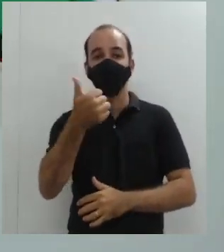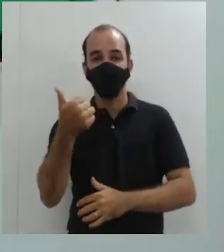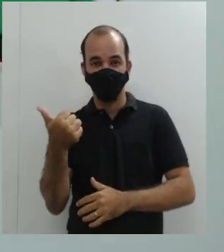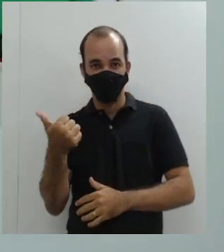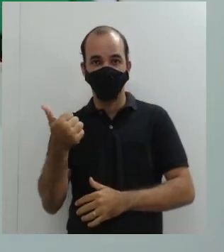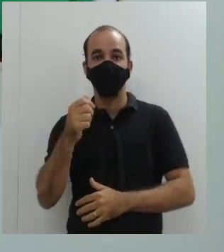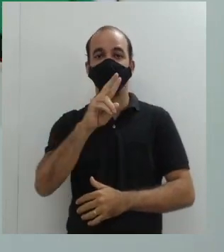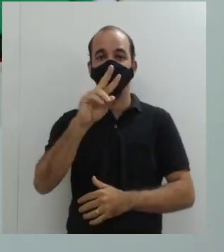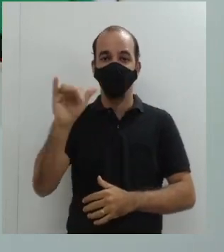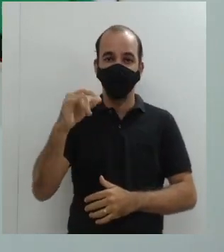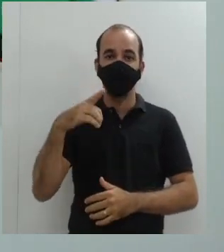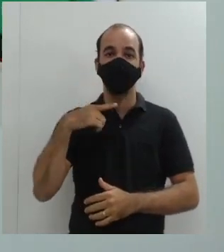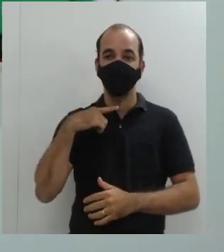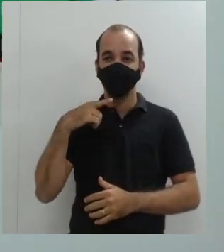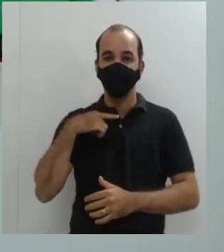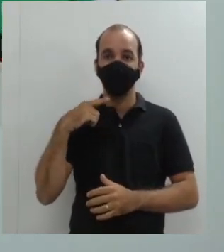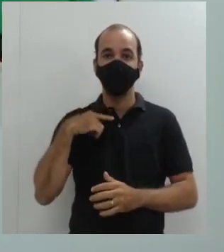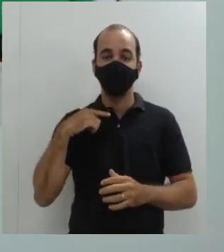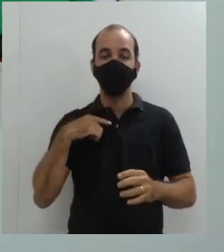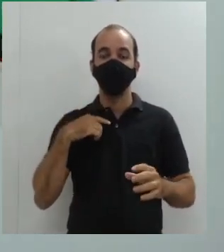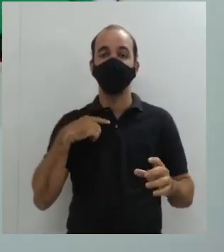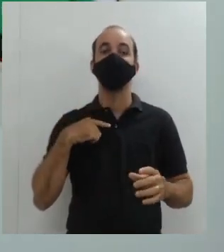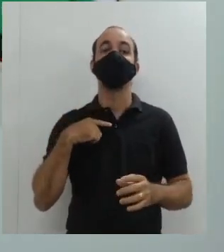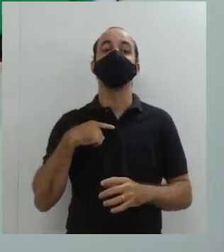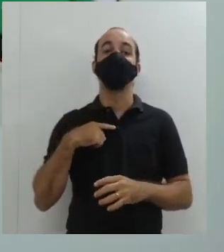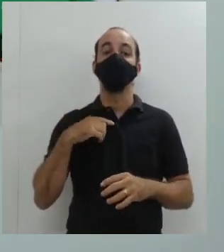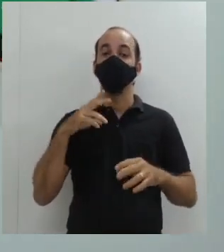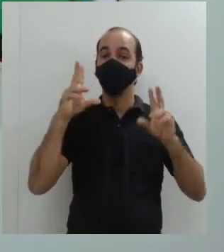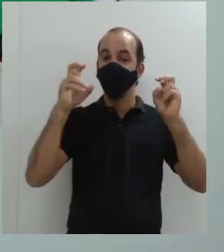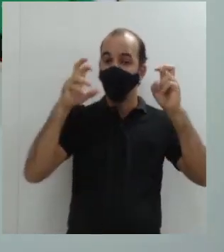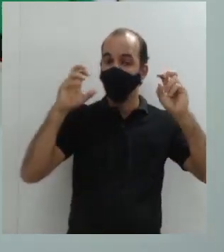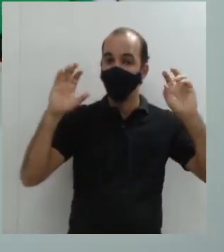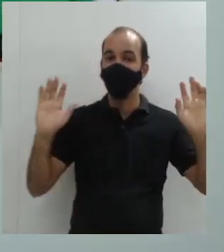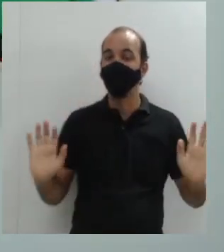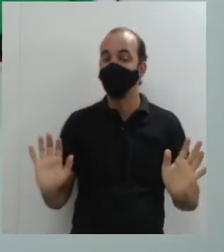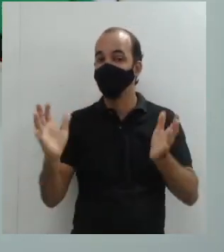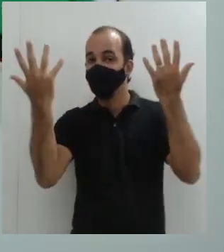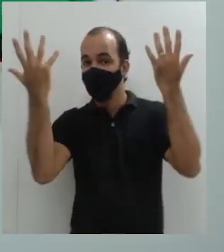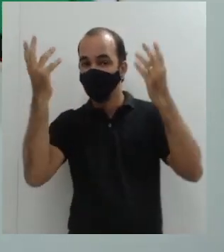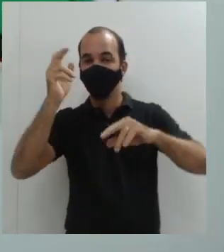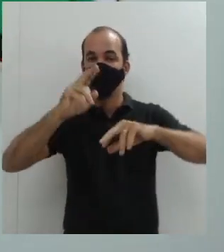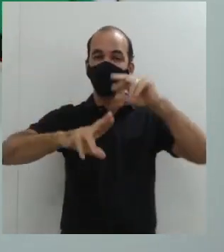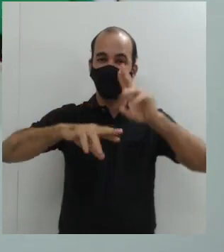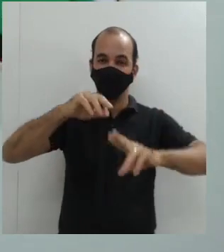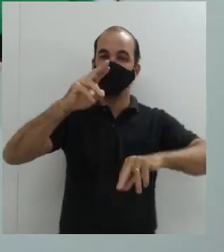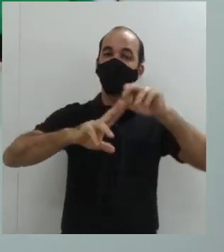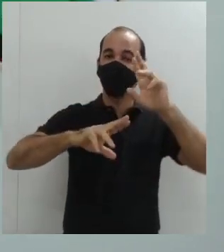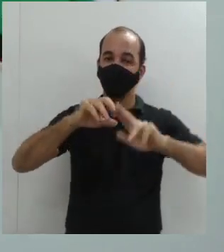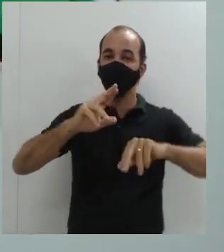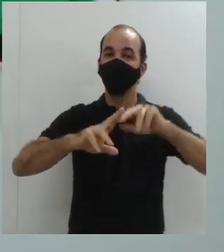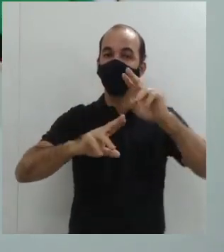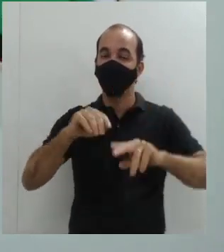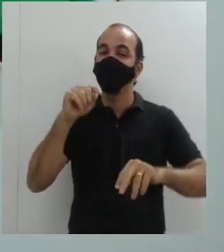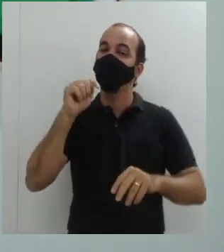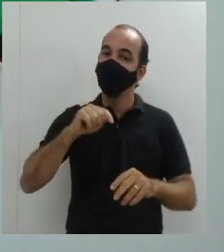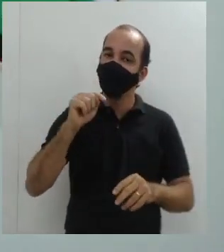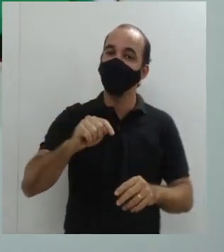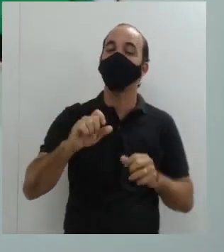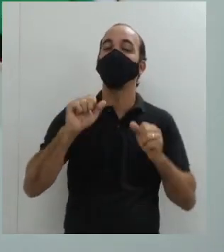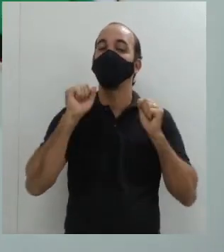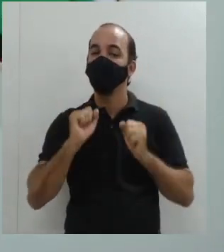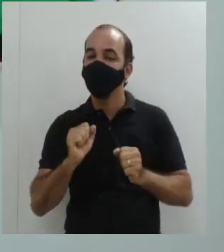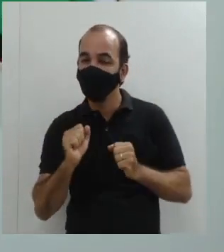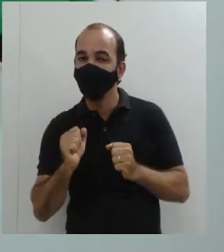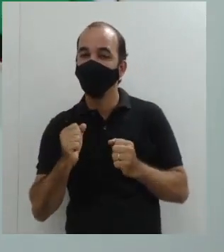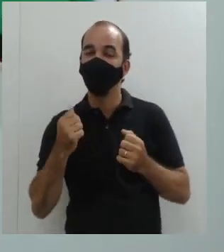teremos aqui a transmissão do nosso São João EducaPE. E você, estudante, já prepara aí a tua